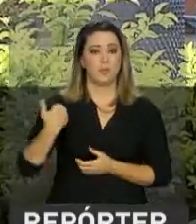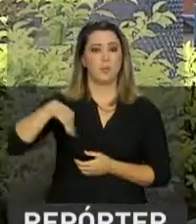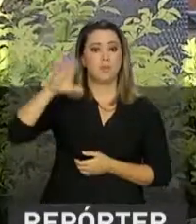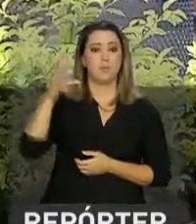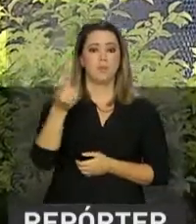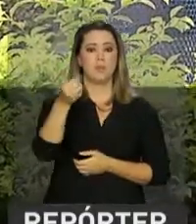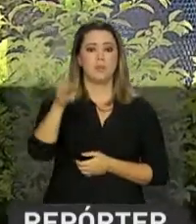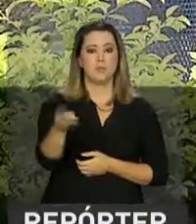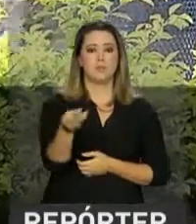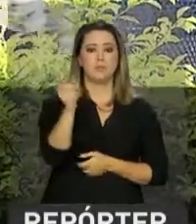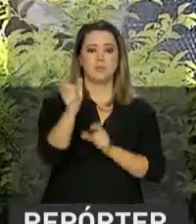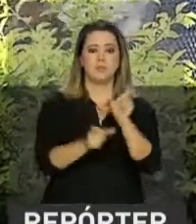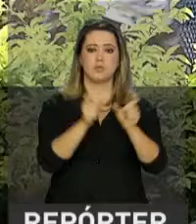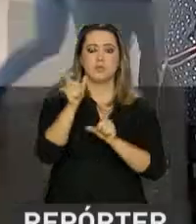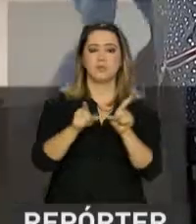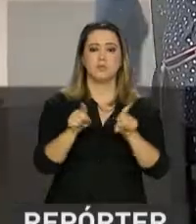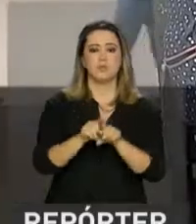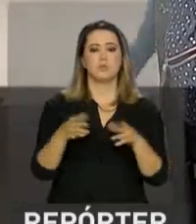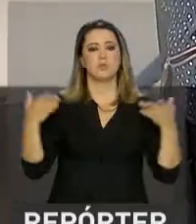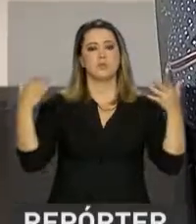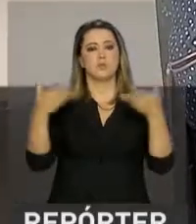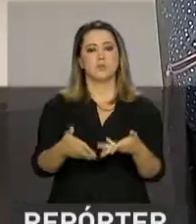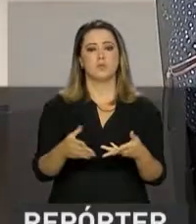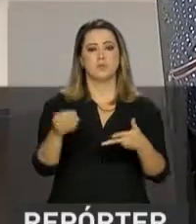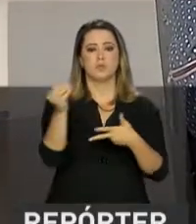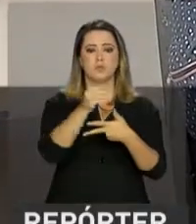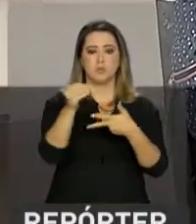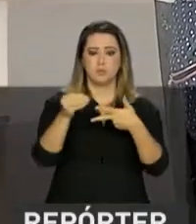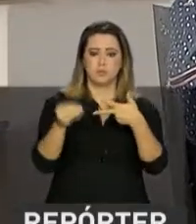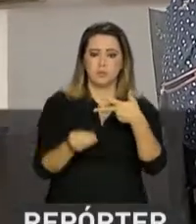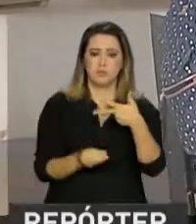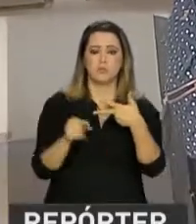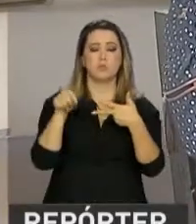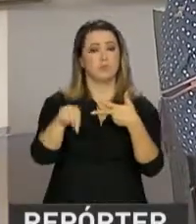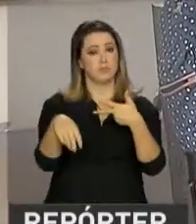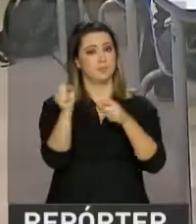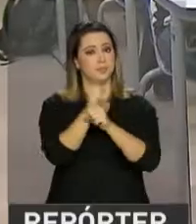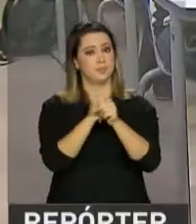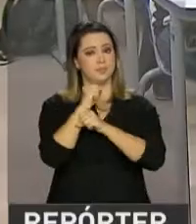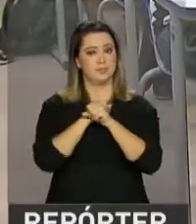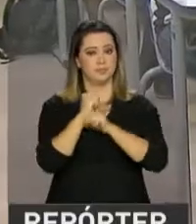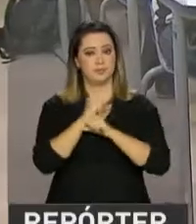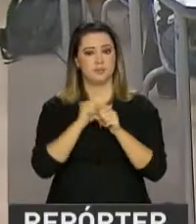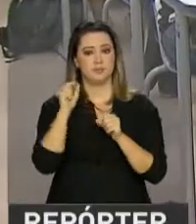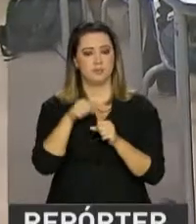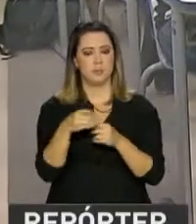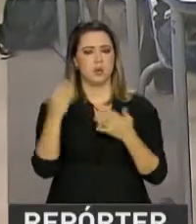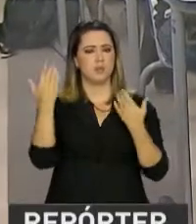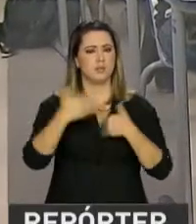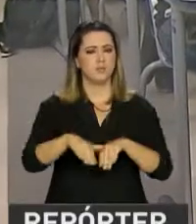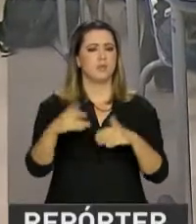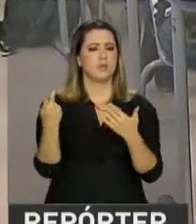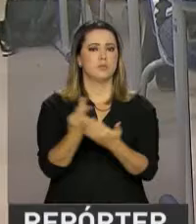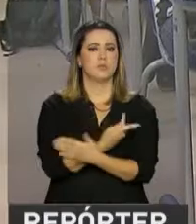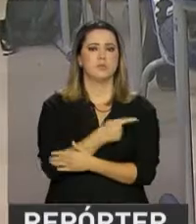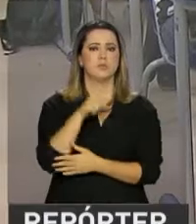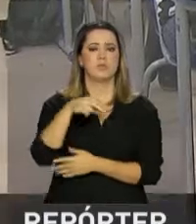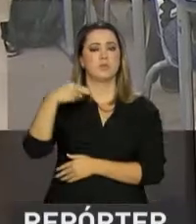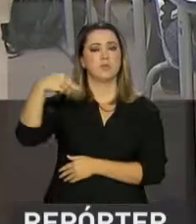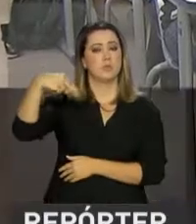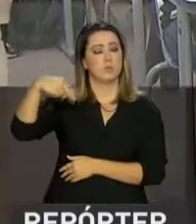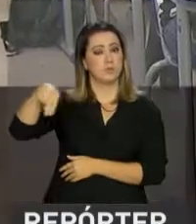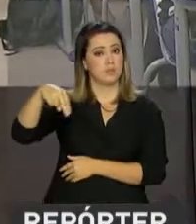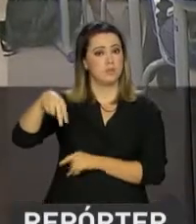milhões e 700 mil participantes vão fazer o exame nacional do ensino médio este ano as provas serão realizadas em novembro